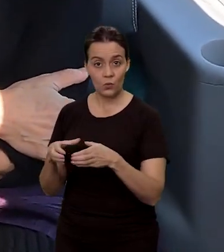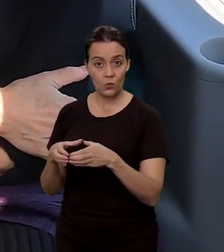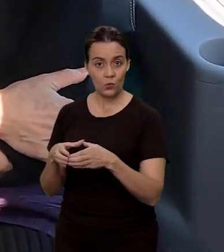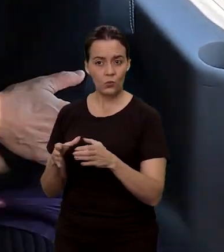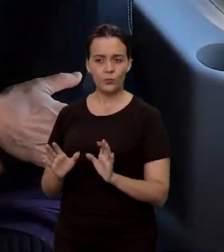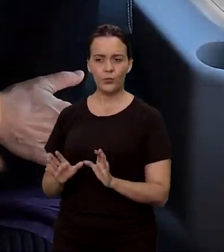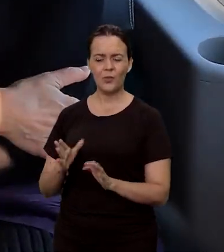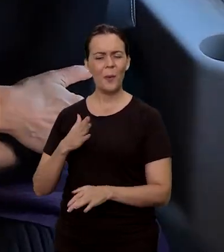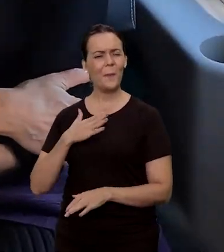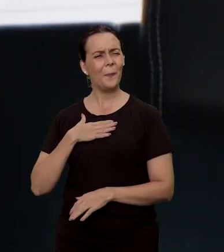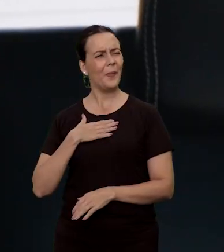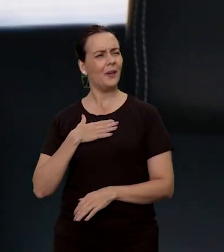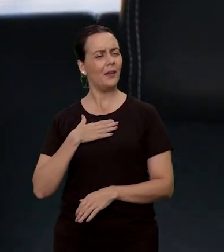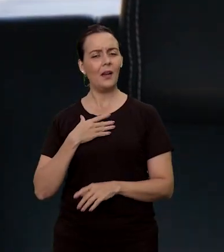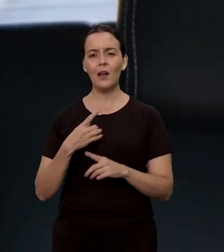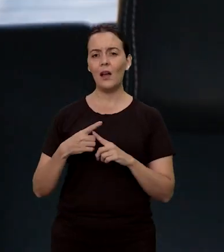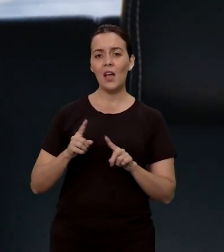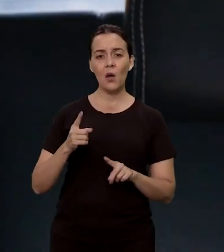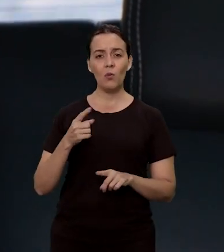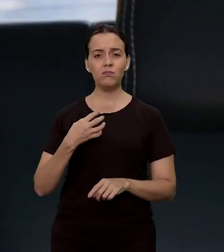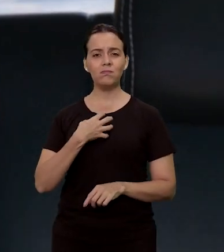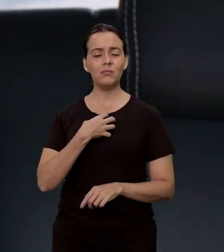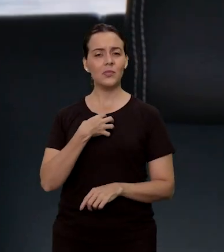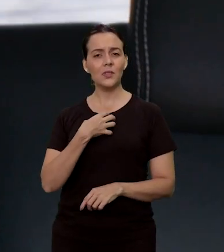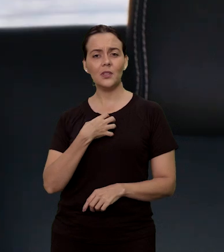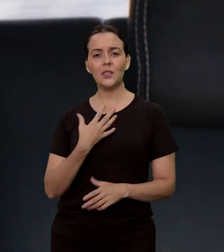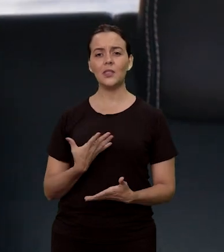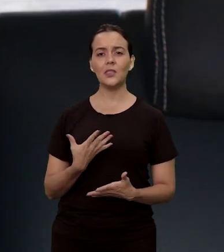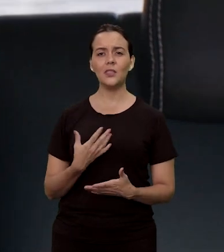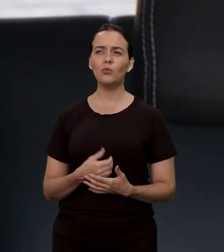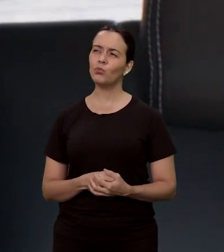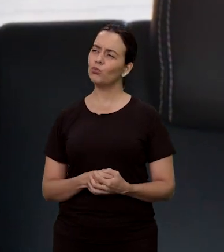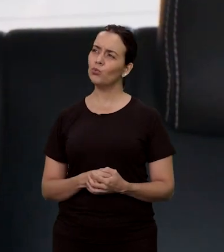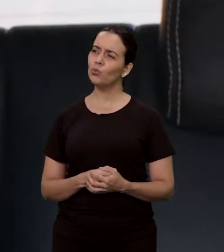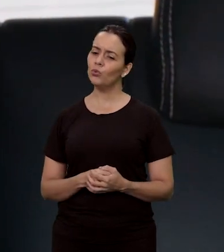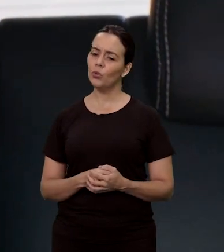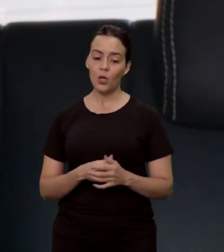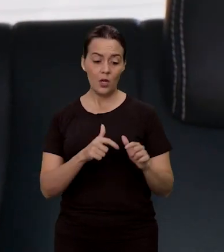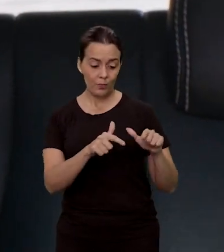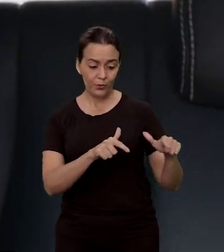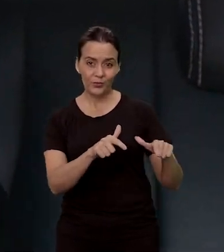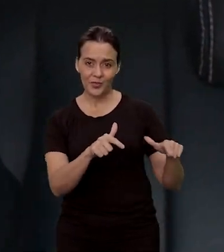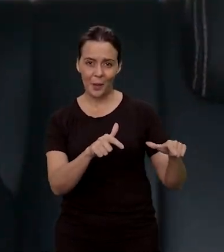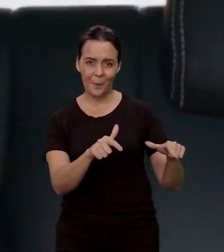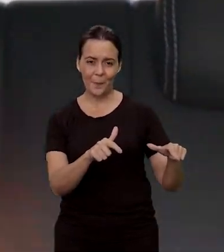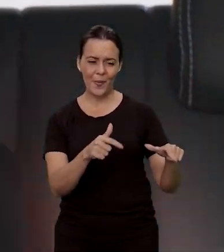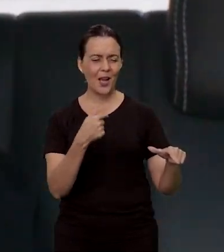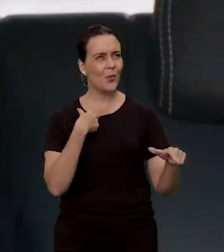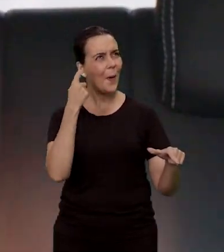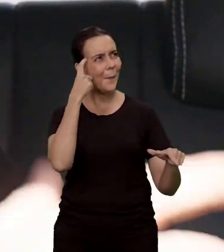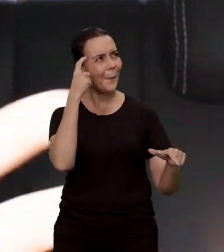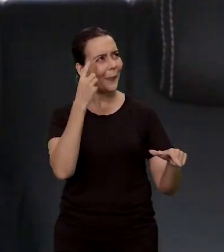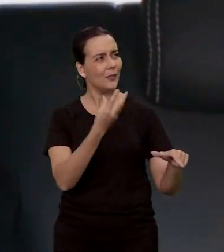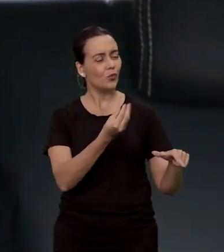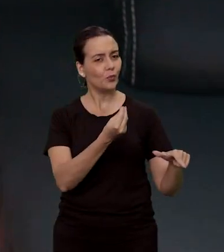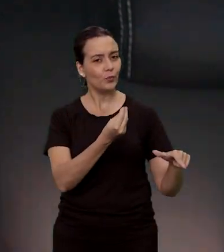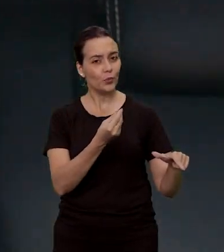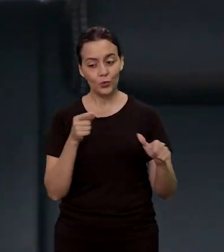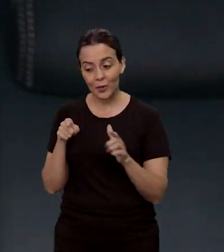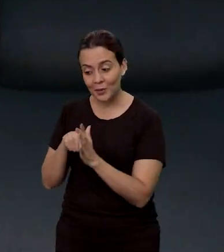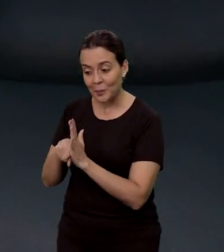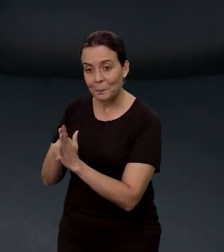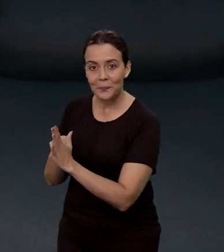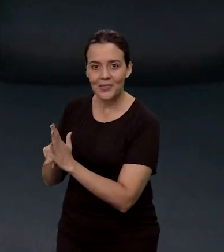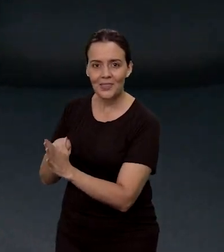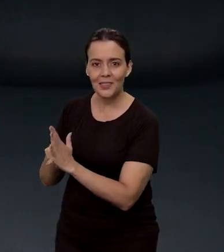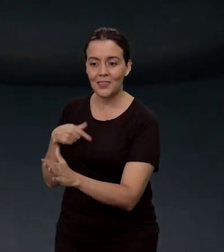sinto um pouco nesse... Às vezes eu sou aquele cara que, pro mercado, as pessoas acham que é muito reflexivo, ou que na academia e em outros